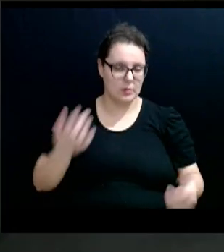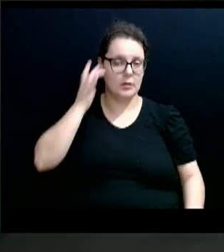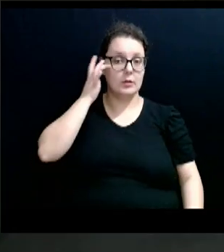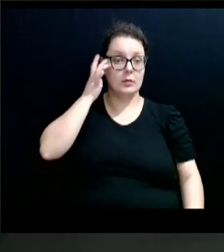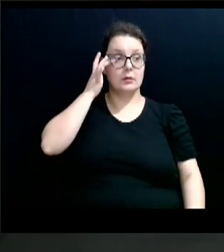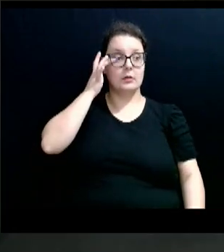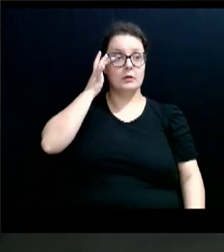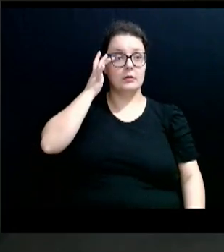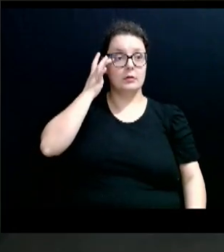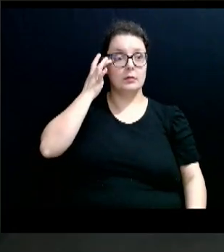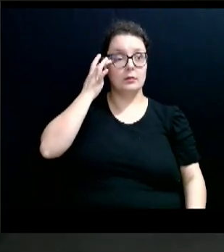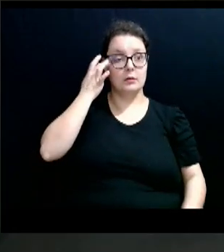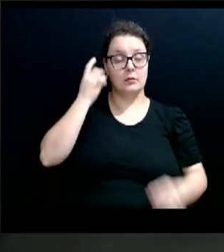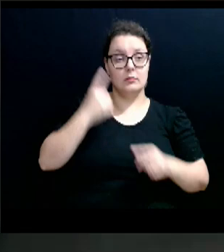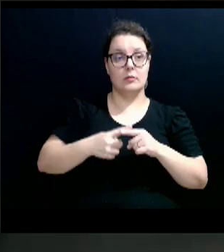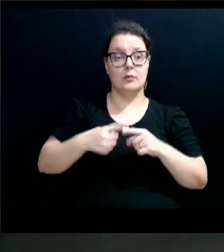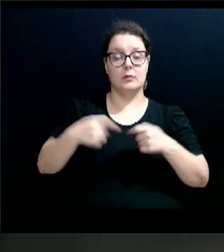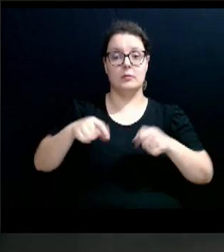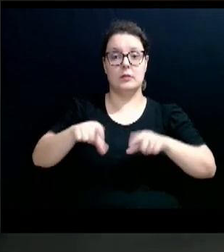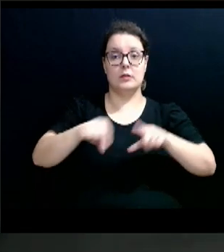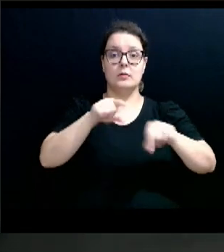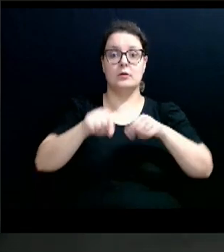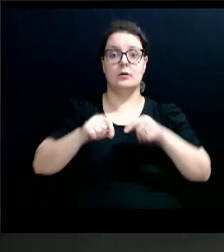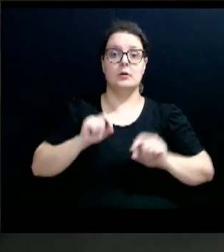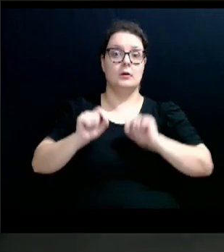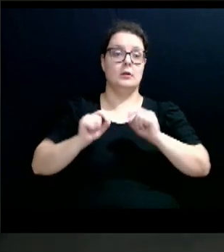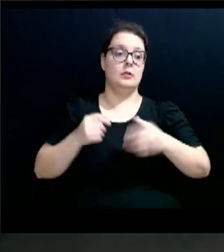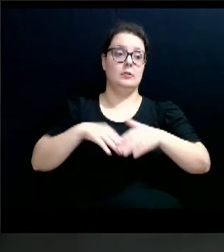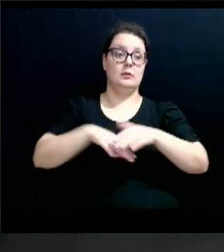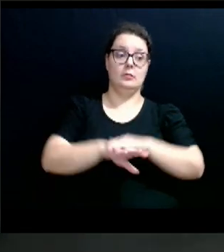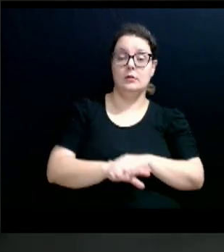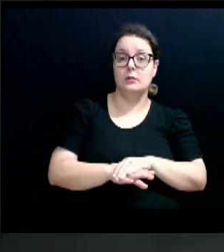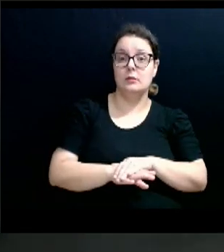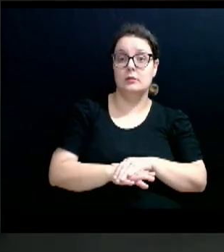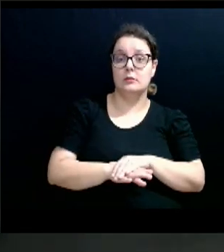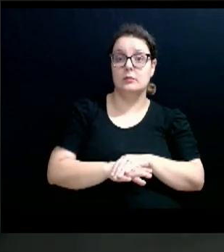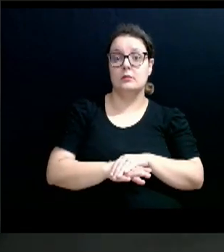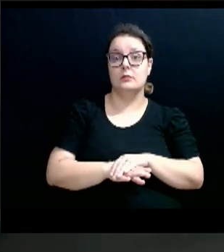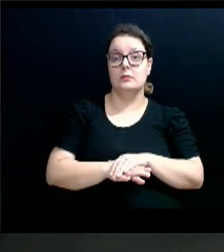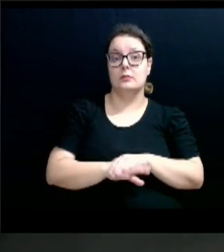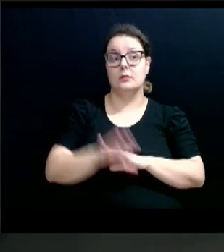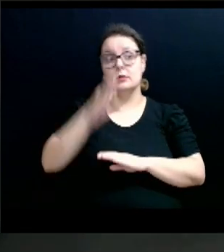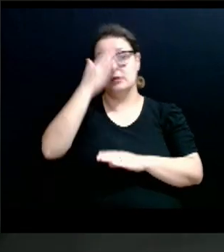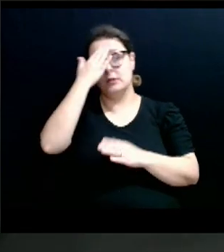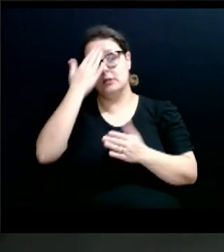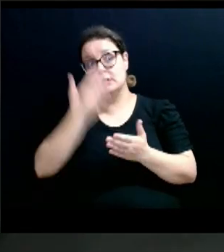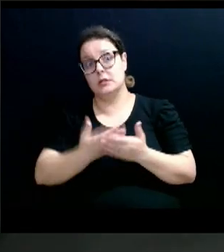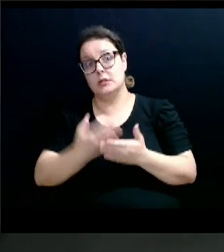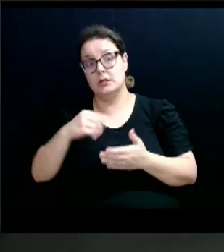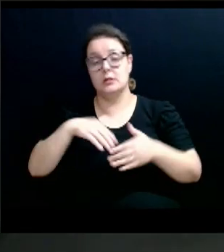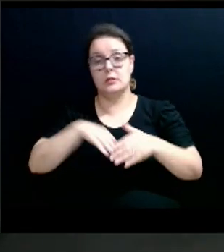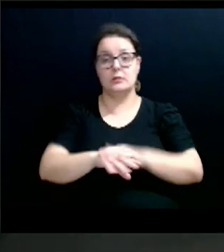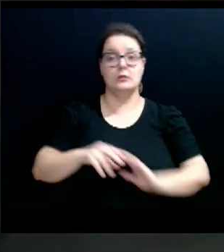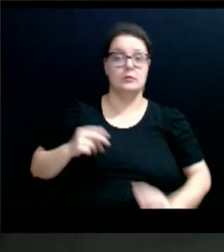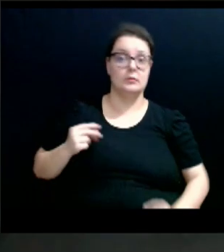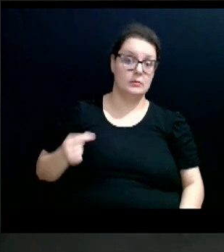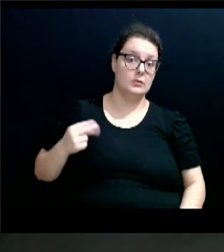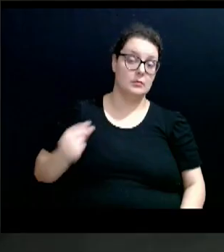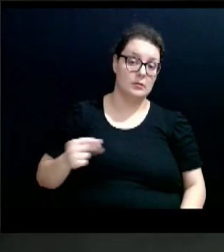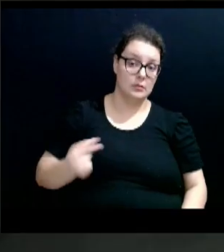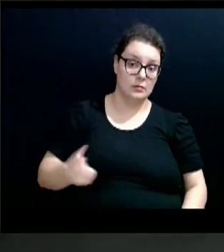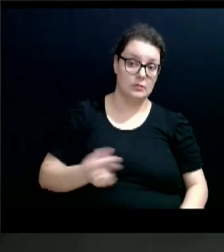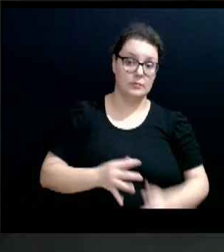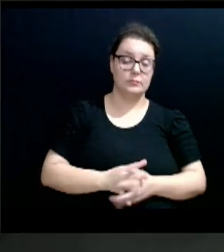escolher o que a gente vai guardar e acreditar que aquilo vai ficar guardado para sempre. Eu gostaria que